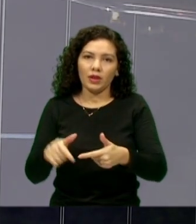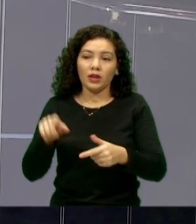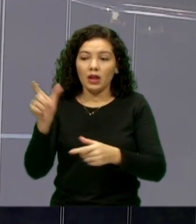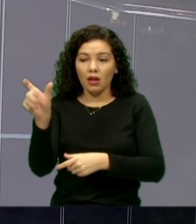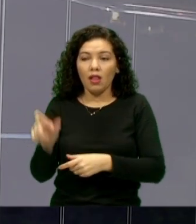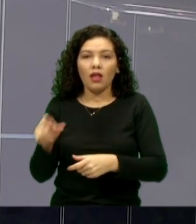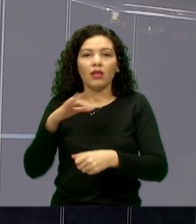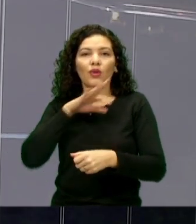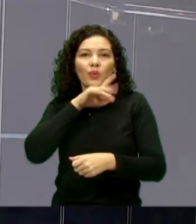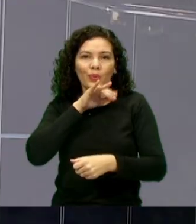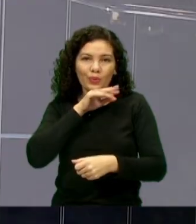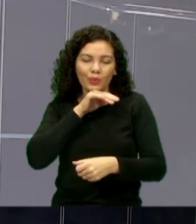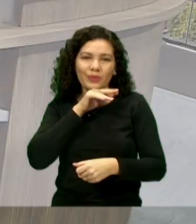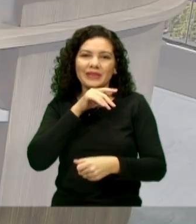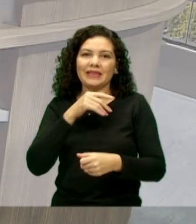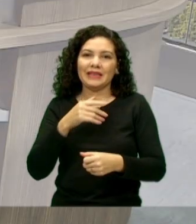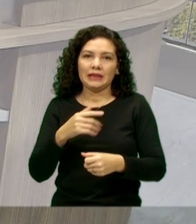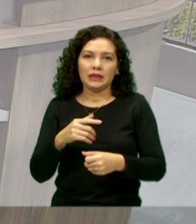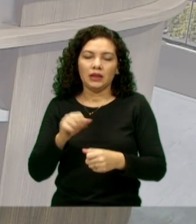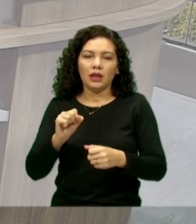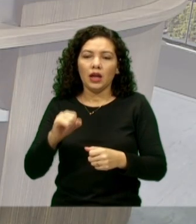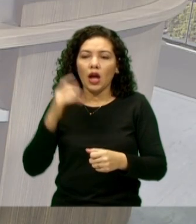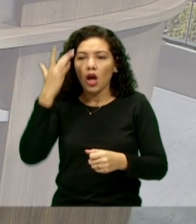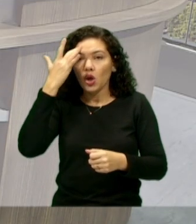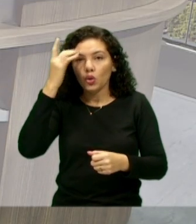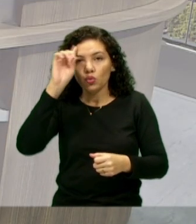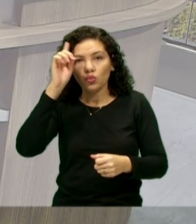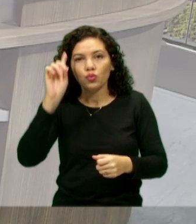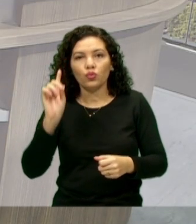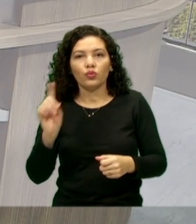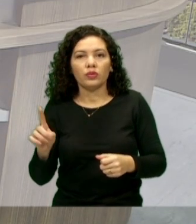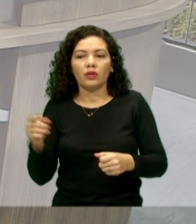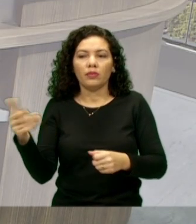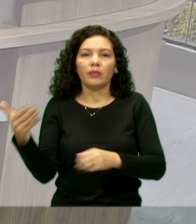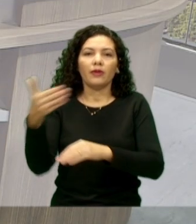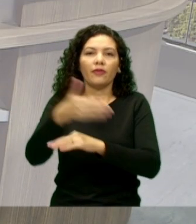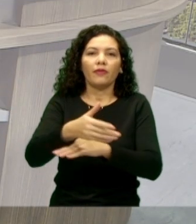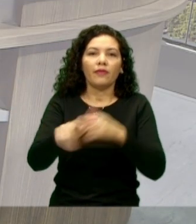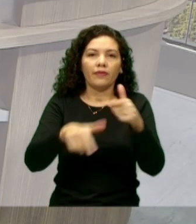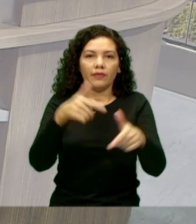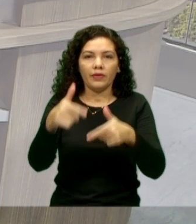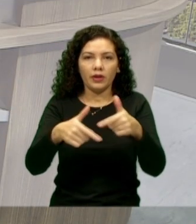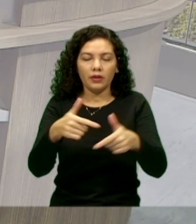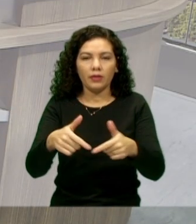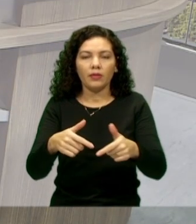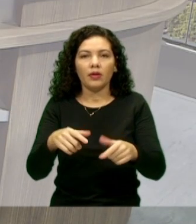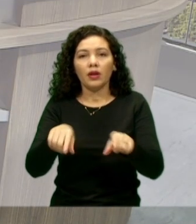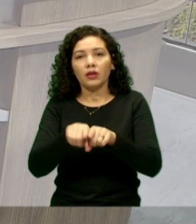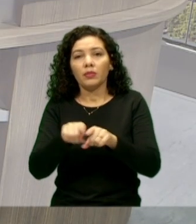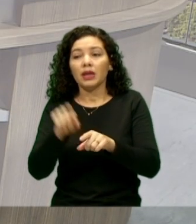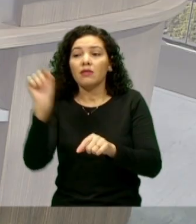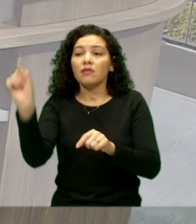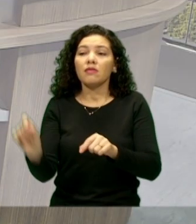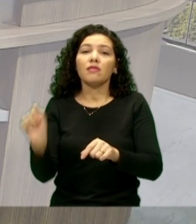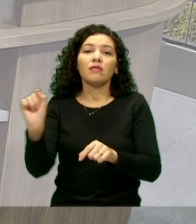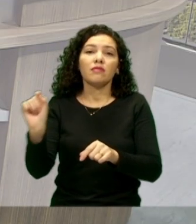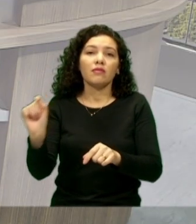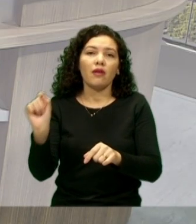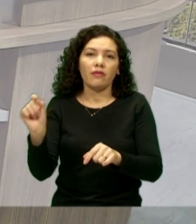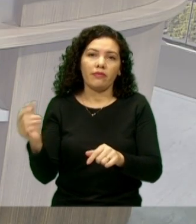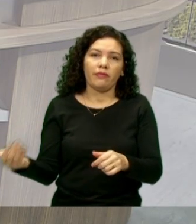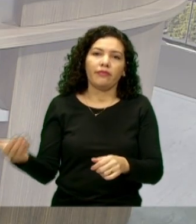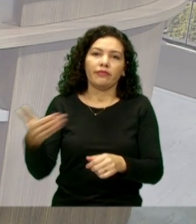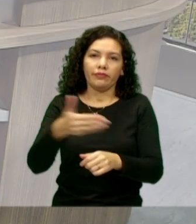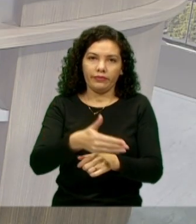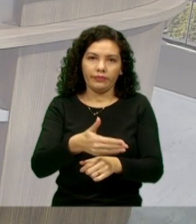precarização que há quando você não sabe aonde você vai estar trabalhando, aquele que é terceirizado, e nem quem vai estar recebendo, no caso,